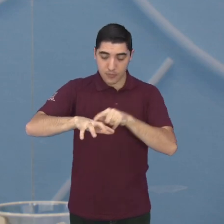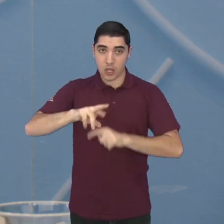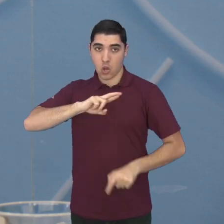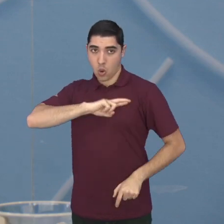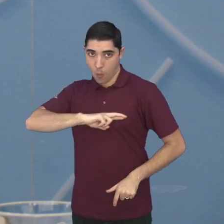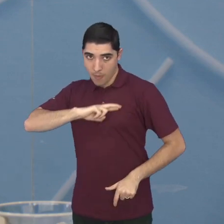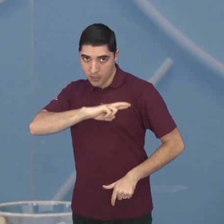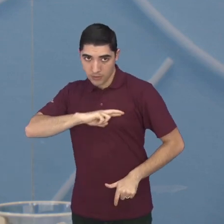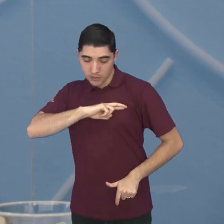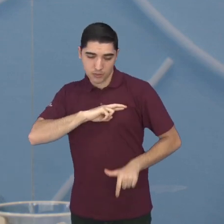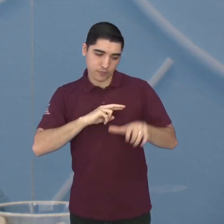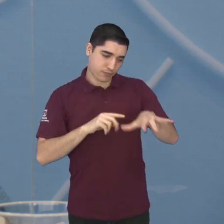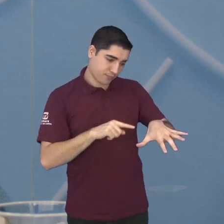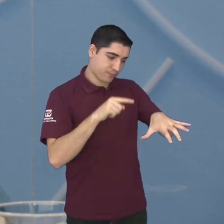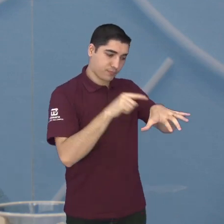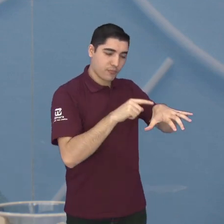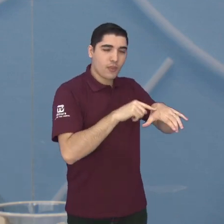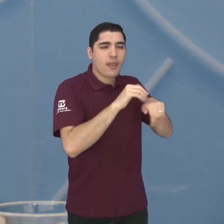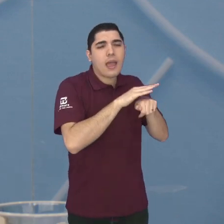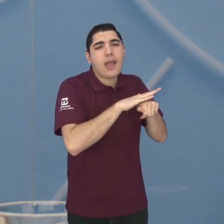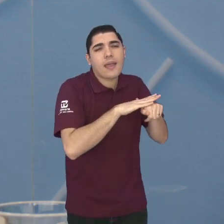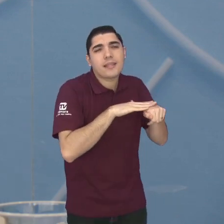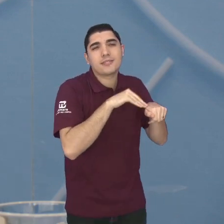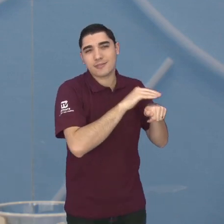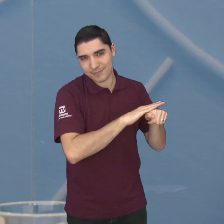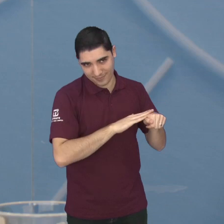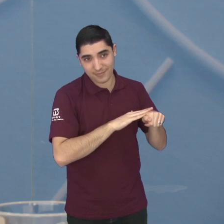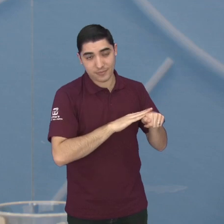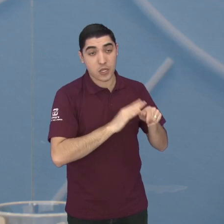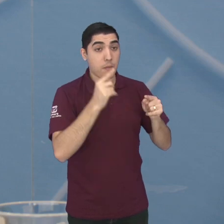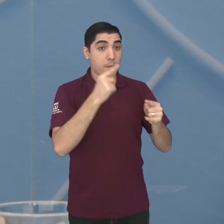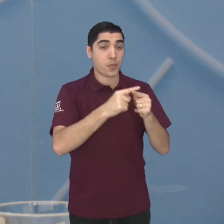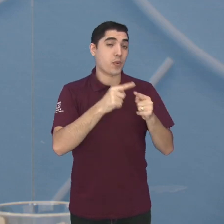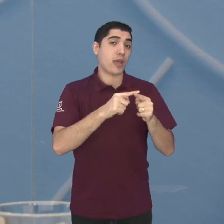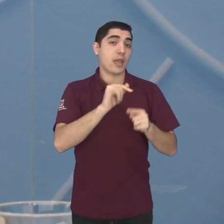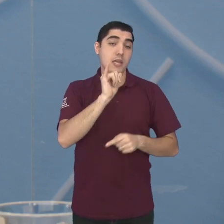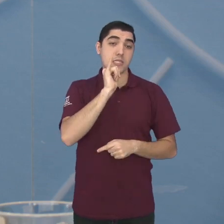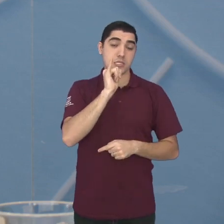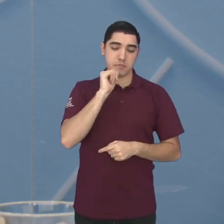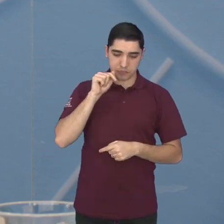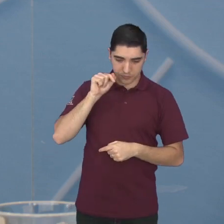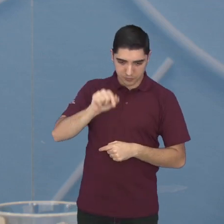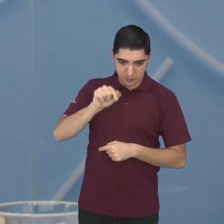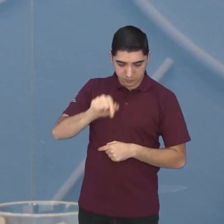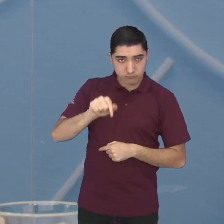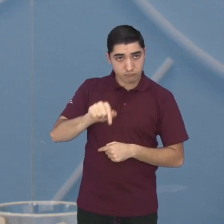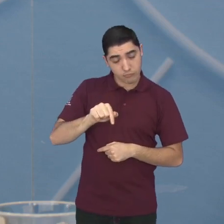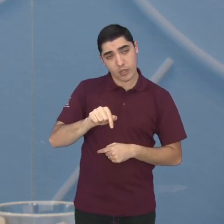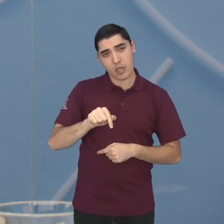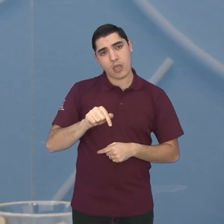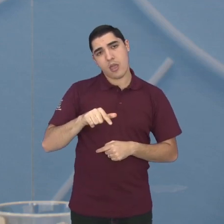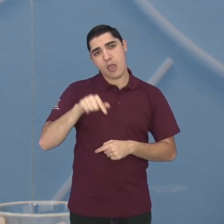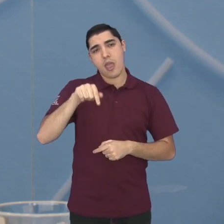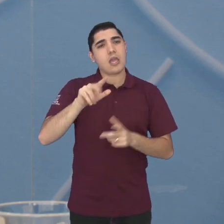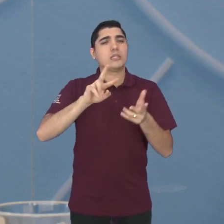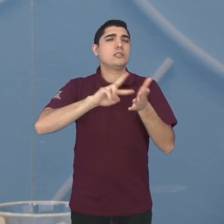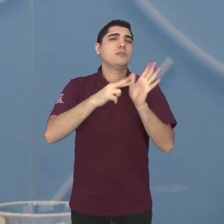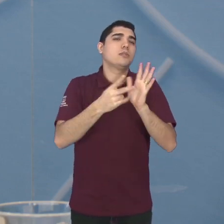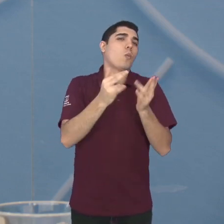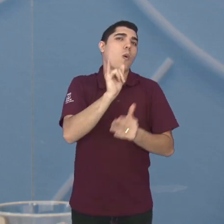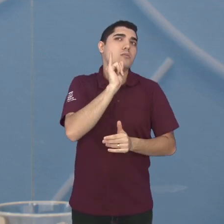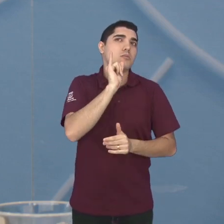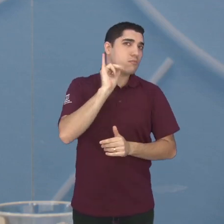né, do romance. Porque o romance, se a gente pensar no romance como uma narrativa, como uma forma de contar